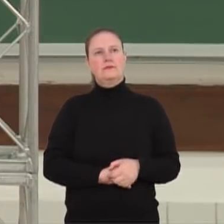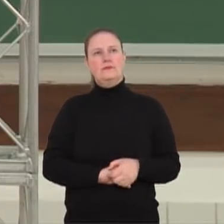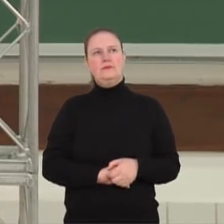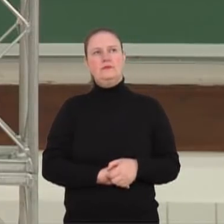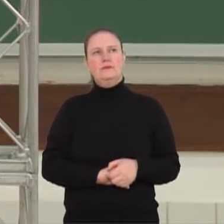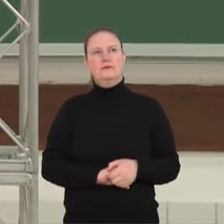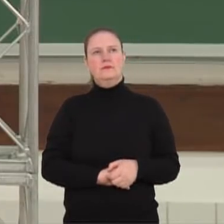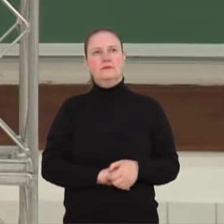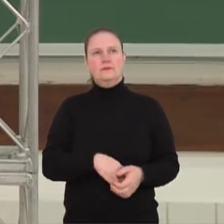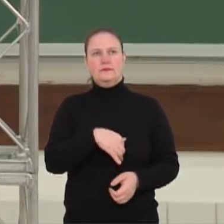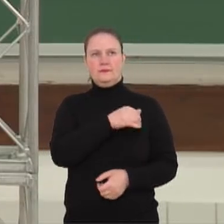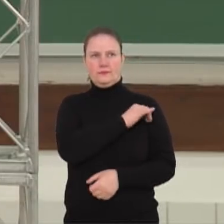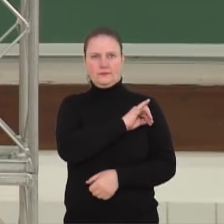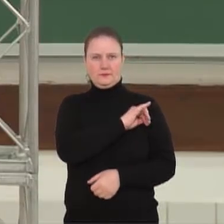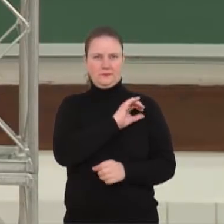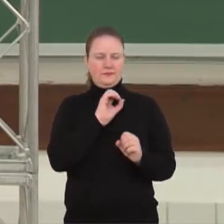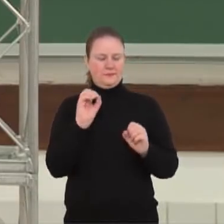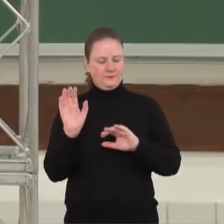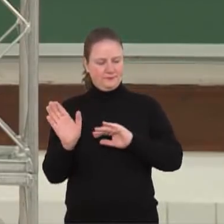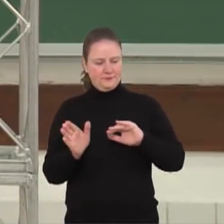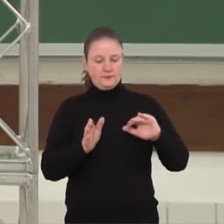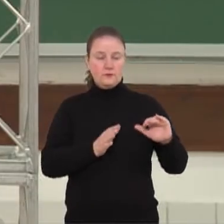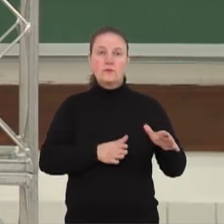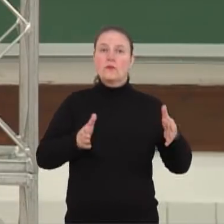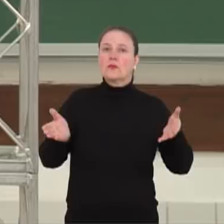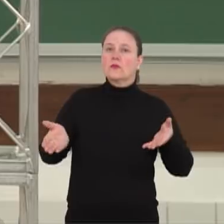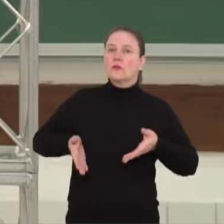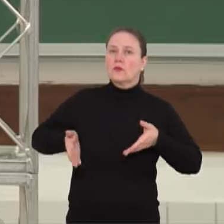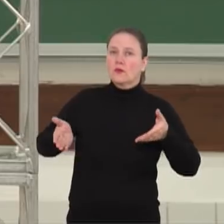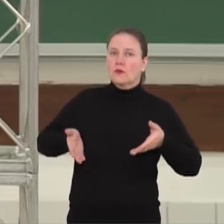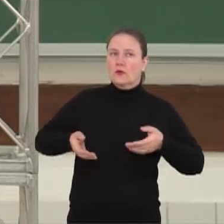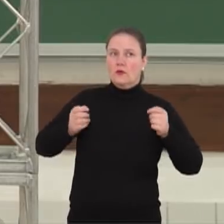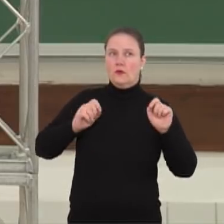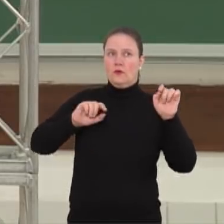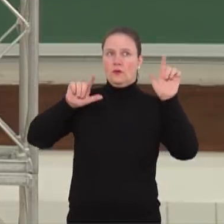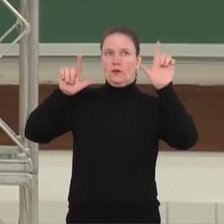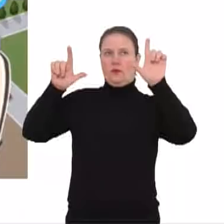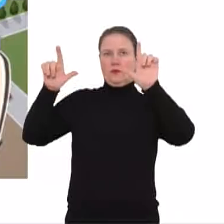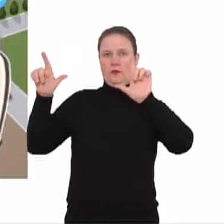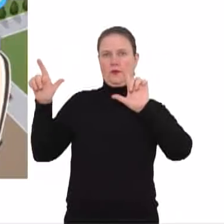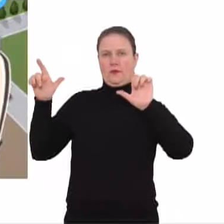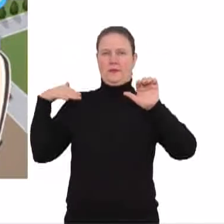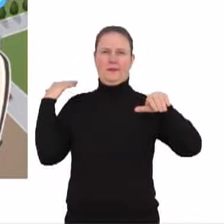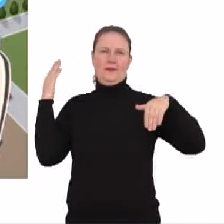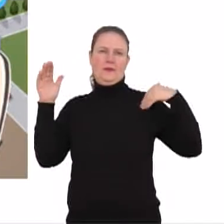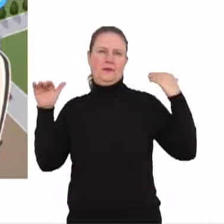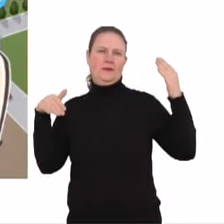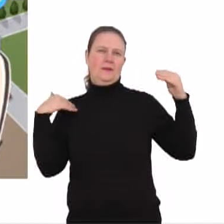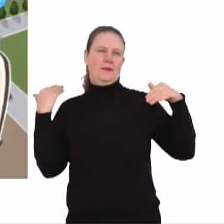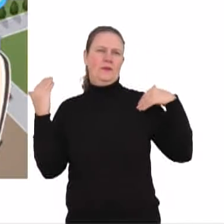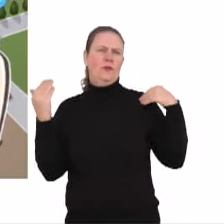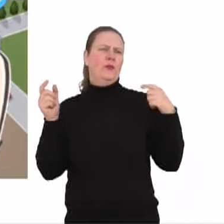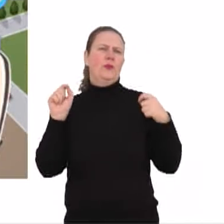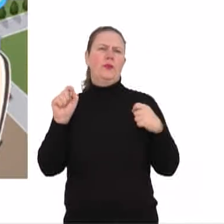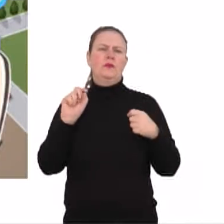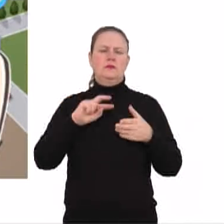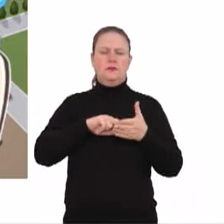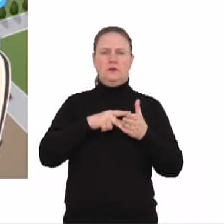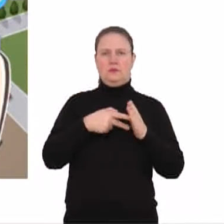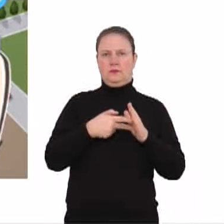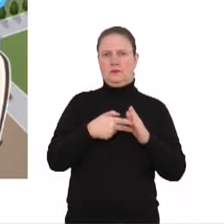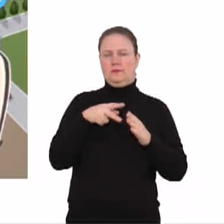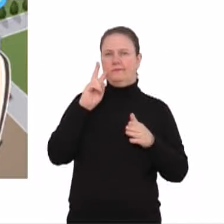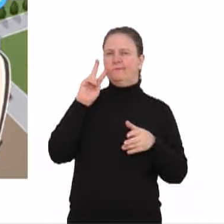nosso Rio de Janeiro. Muito bem. E agora, vamos para um amusement park. O que é isso? Pela